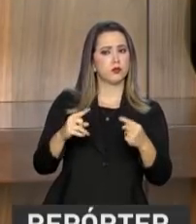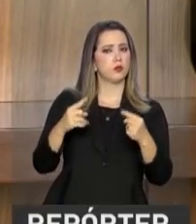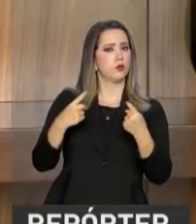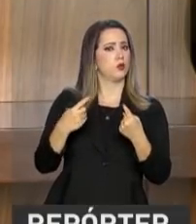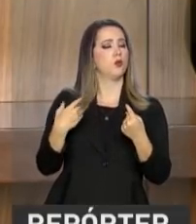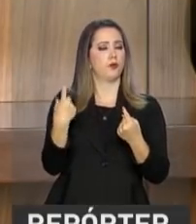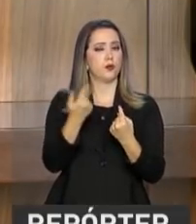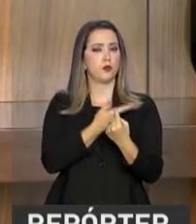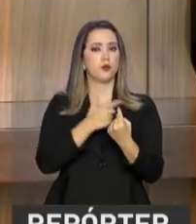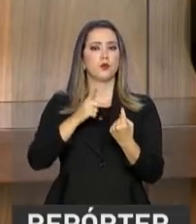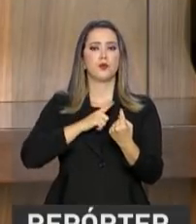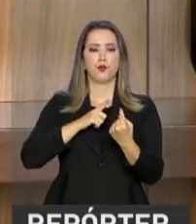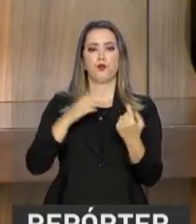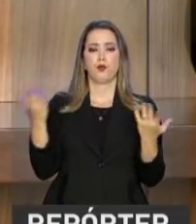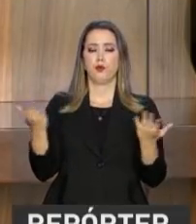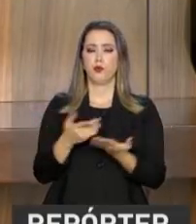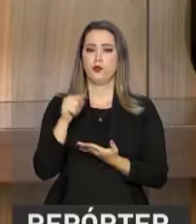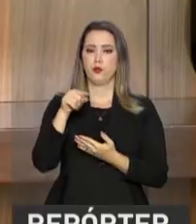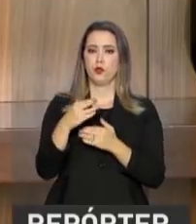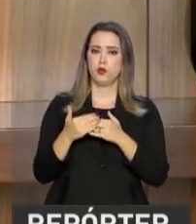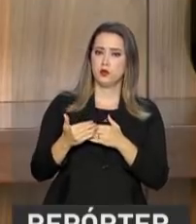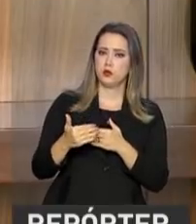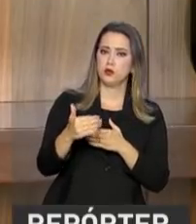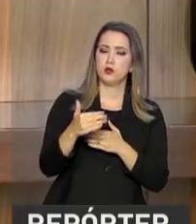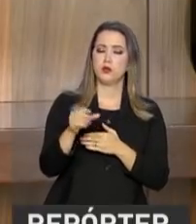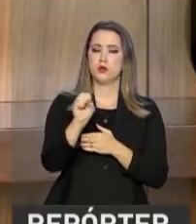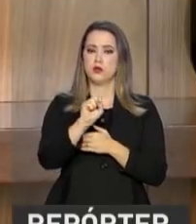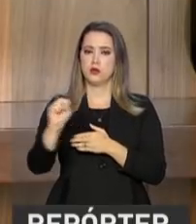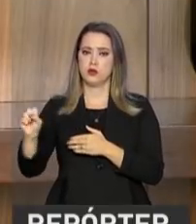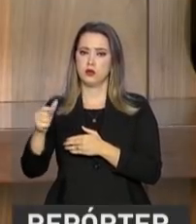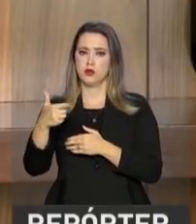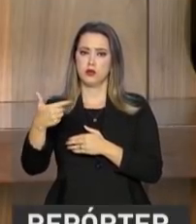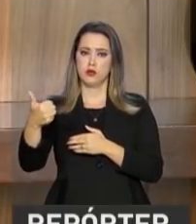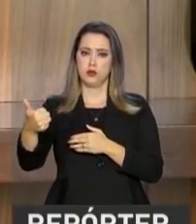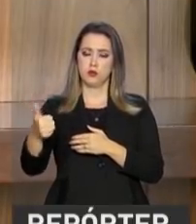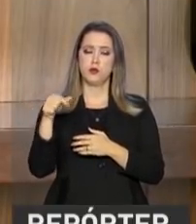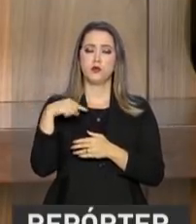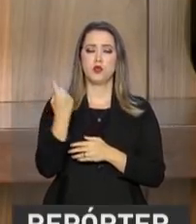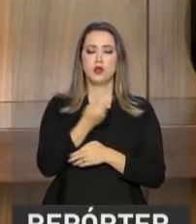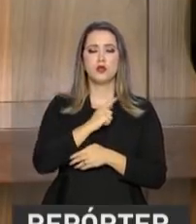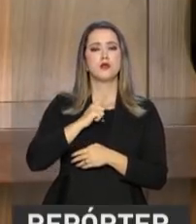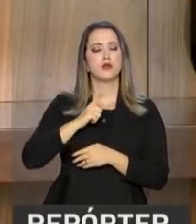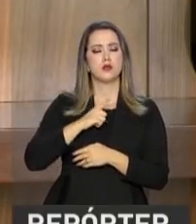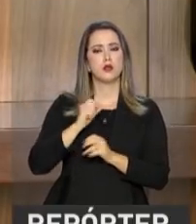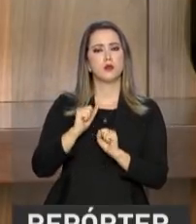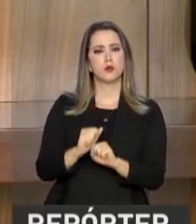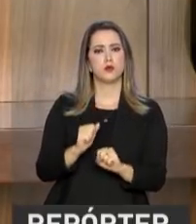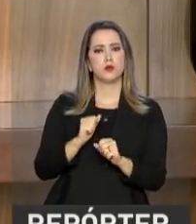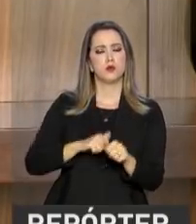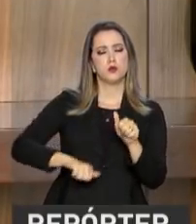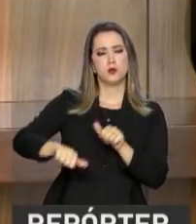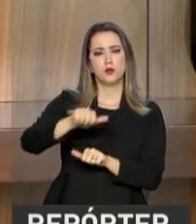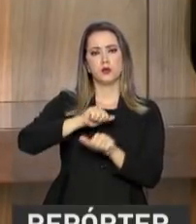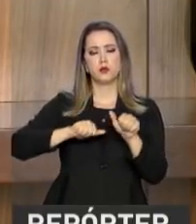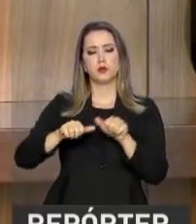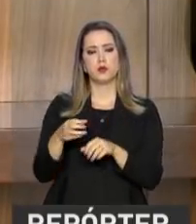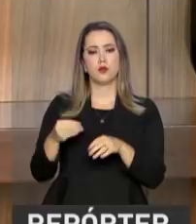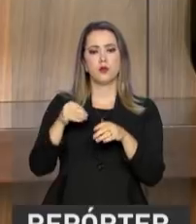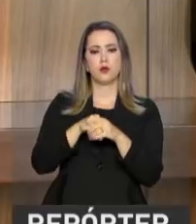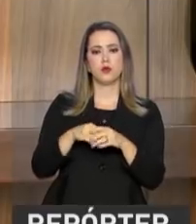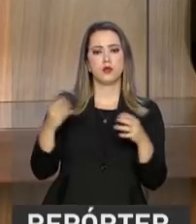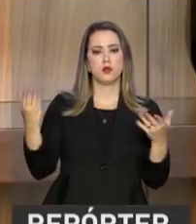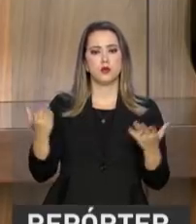hoje temos né nesse início de século 21 nós temos a capacidade de renovar dentro de um